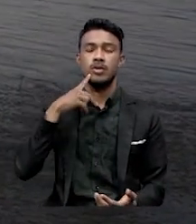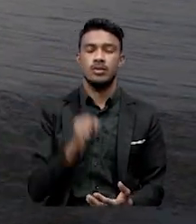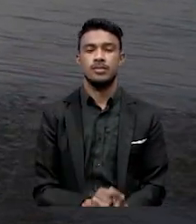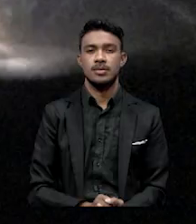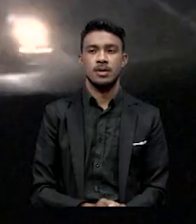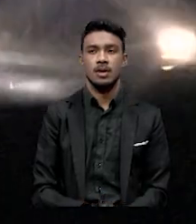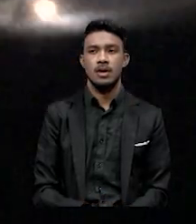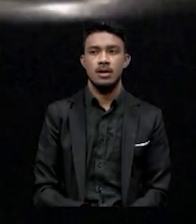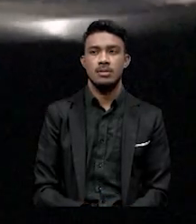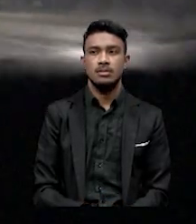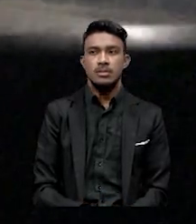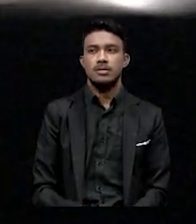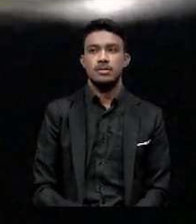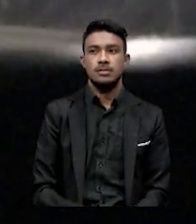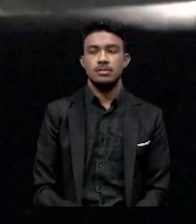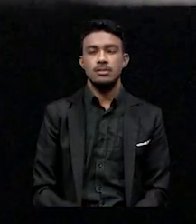lor nenda.